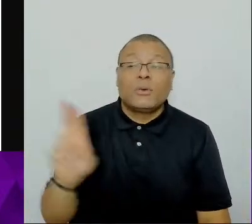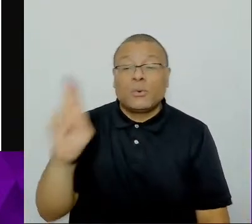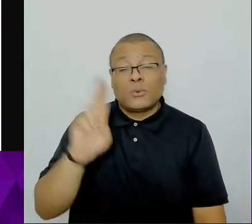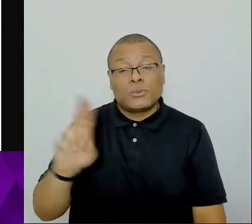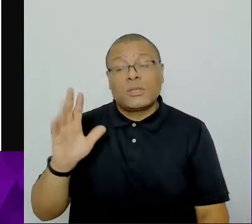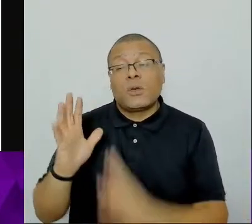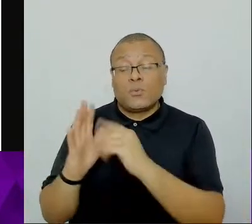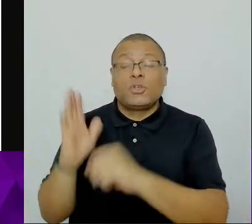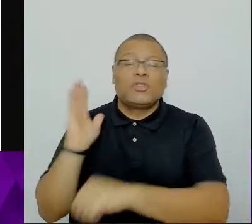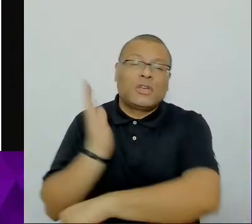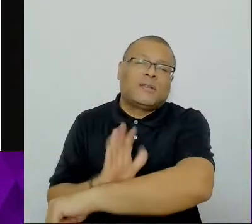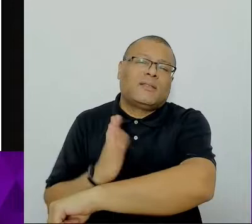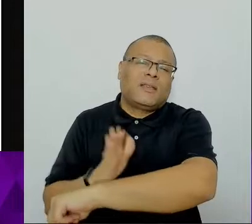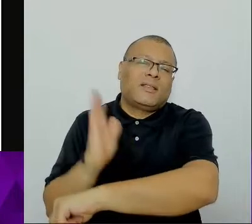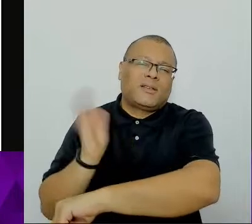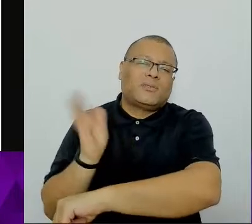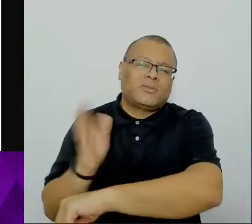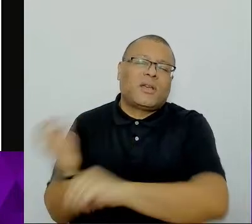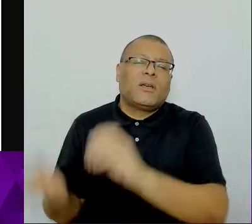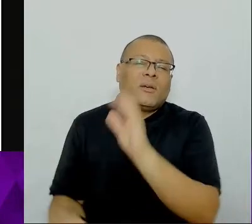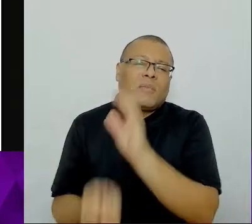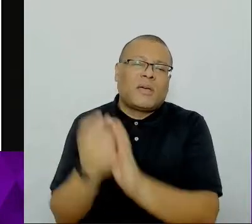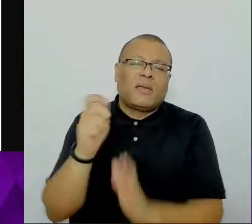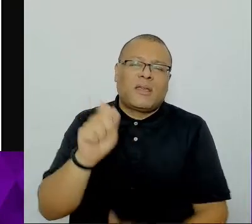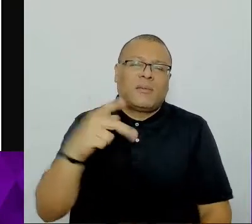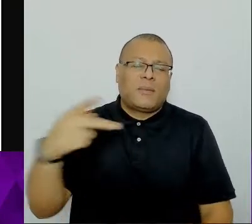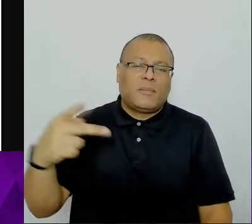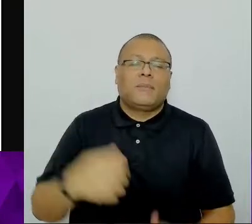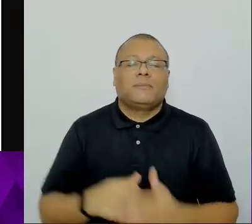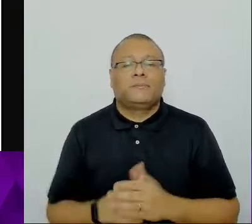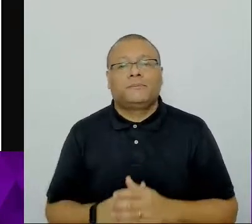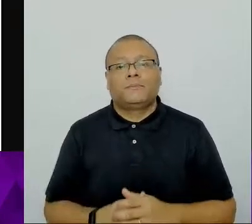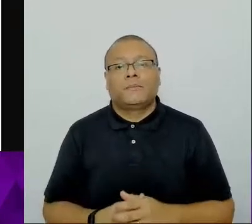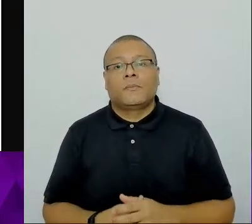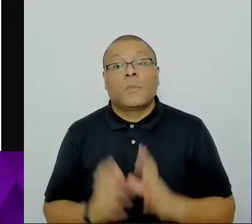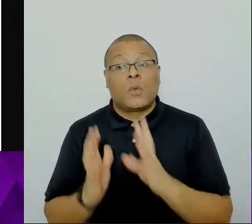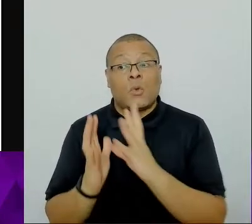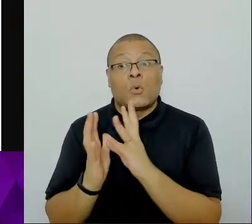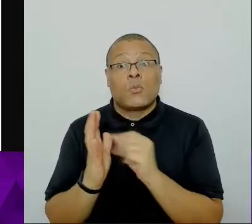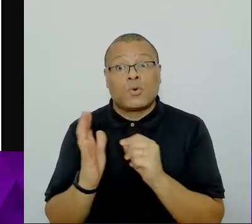modelos pré-treinados para desenvolver essas aplicações. Né? Para um modelo de